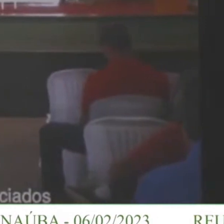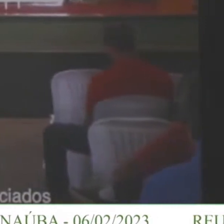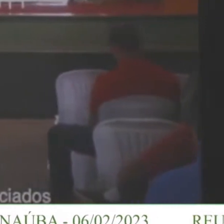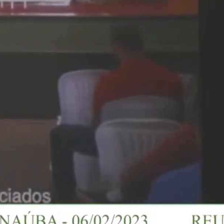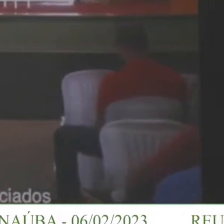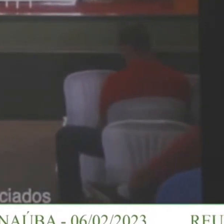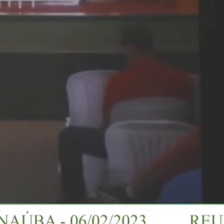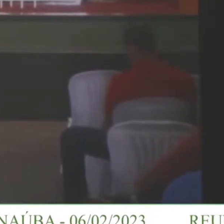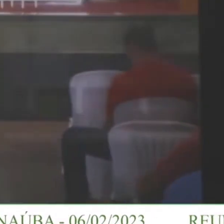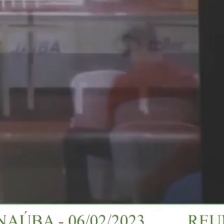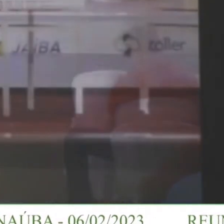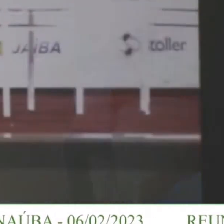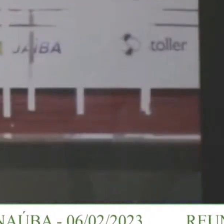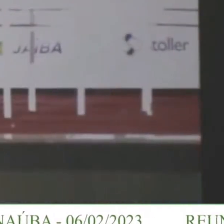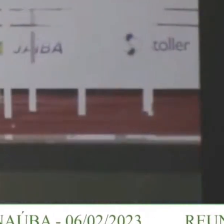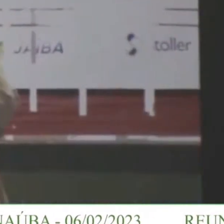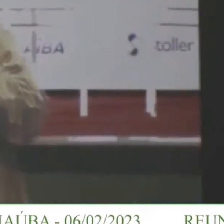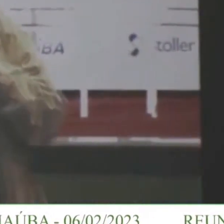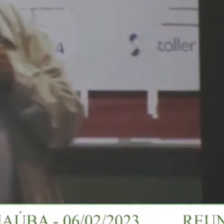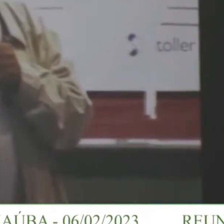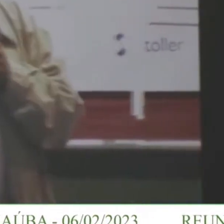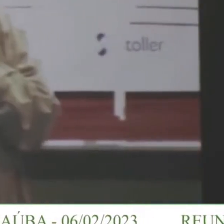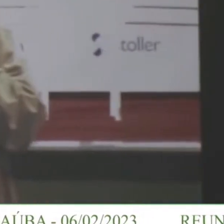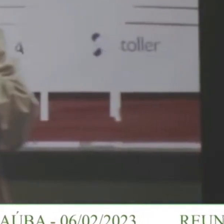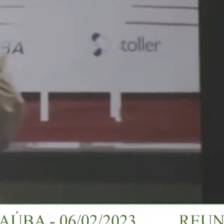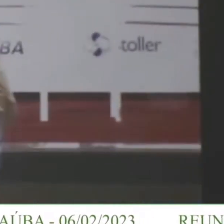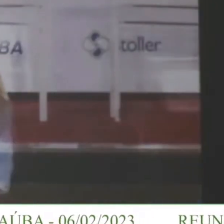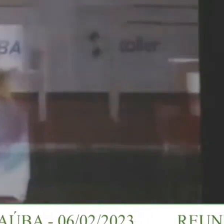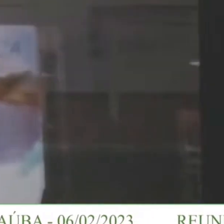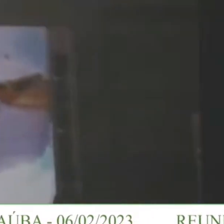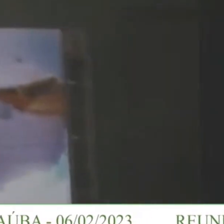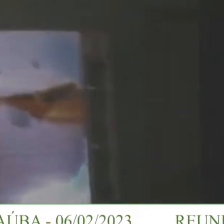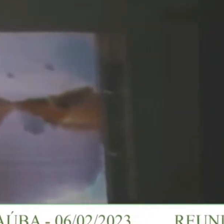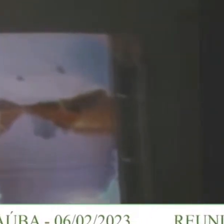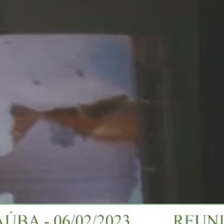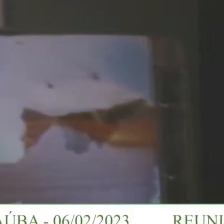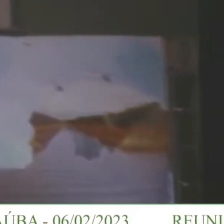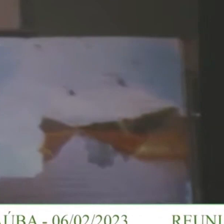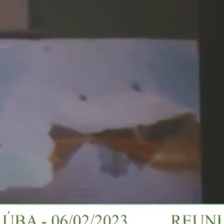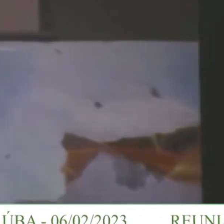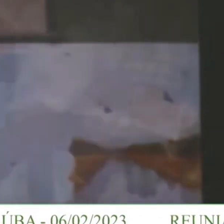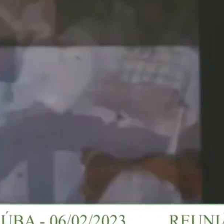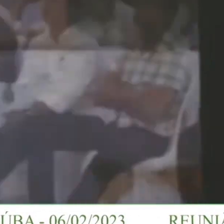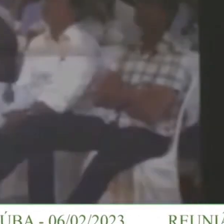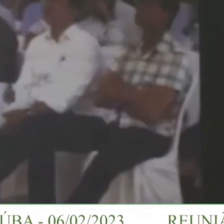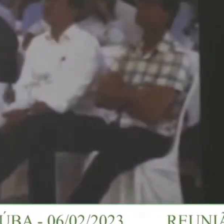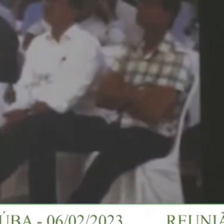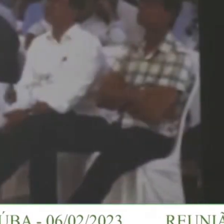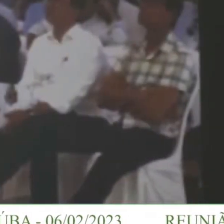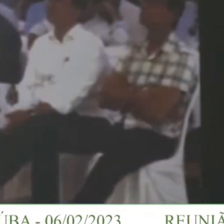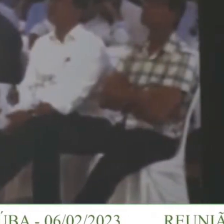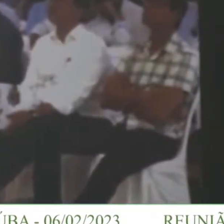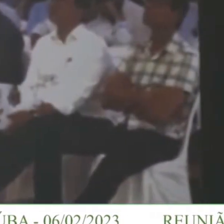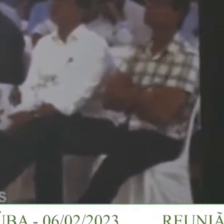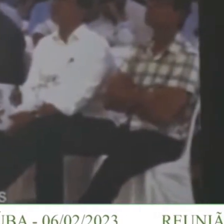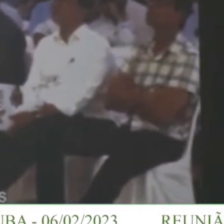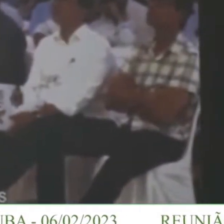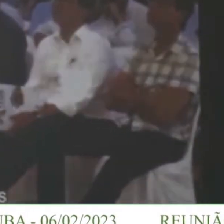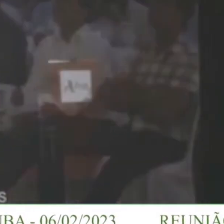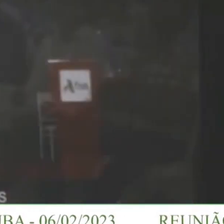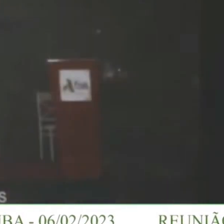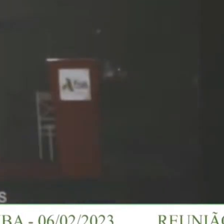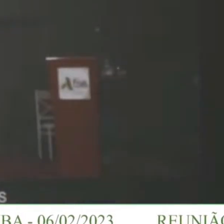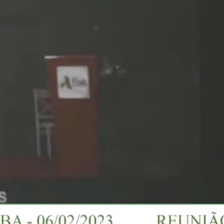seus associados e traz para a região novas tecnologias, estratégias de gestão e promove conexão com